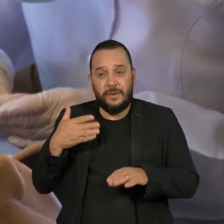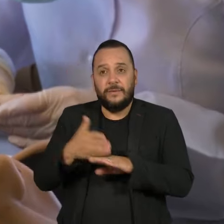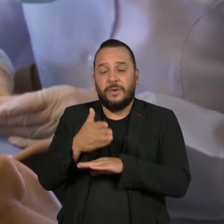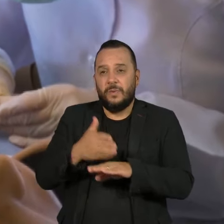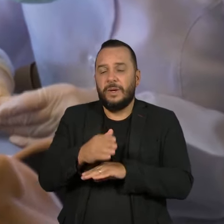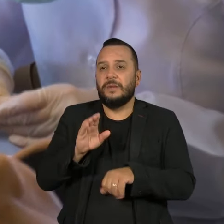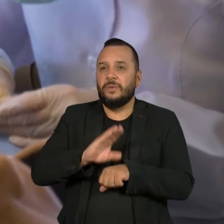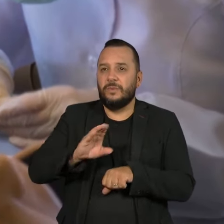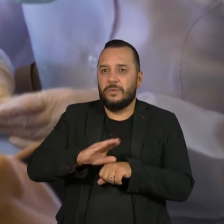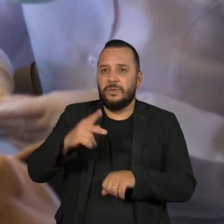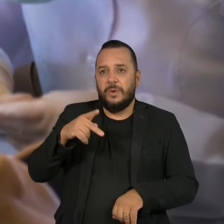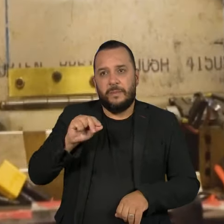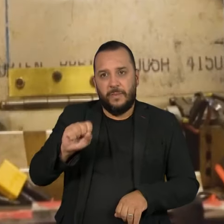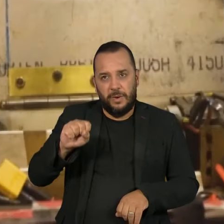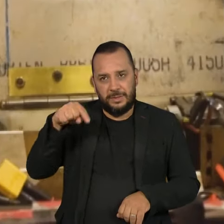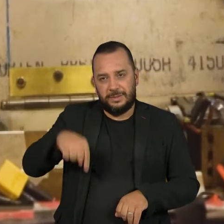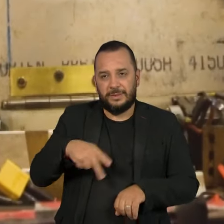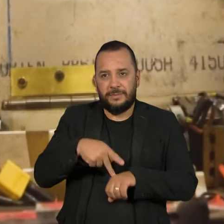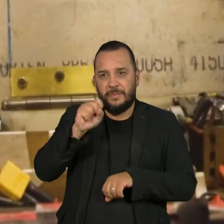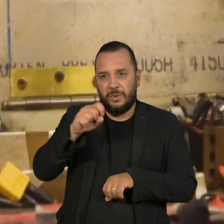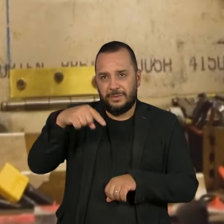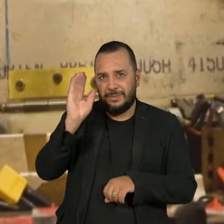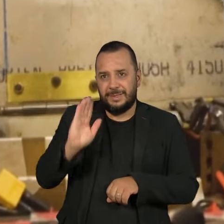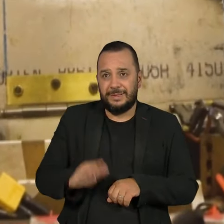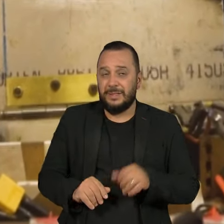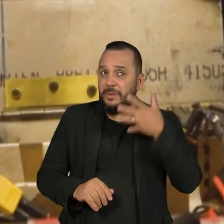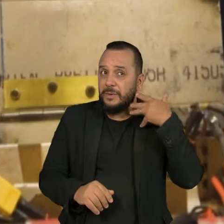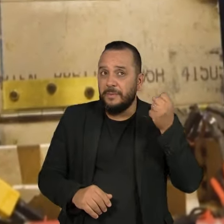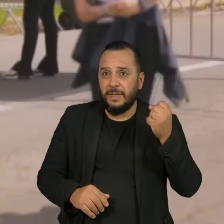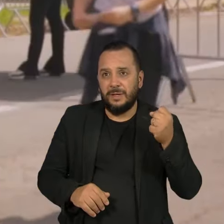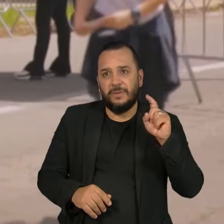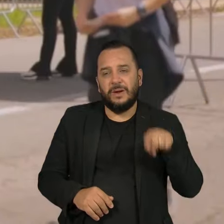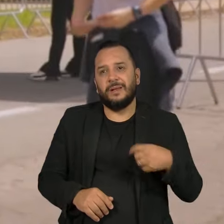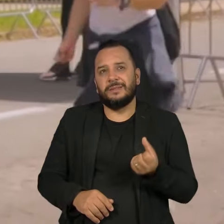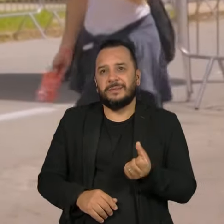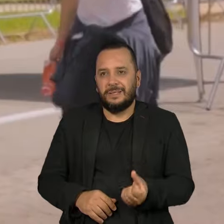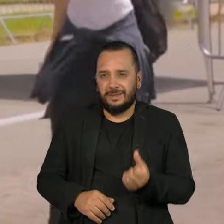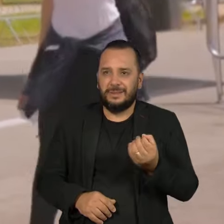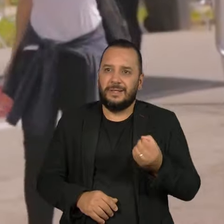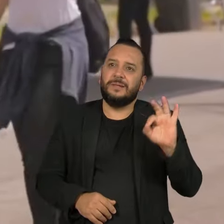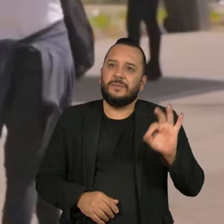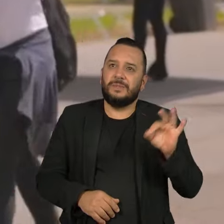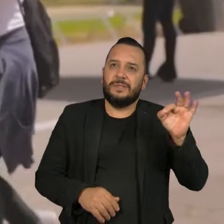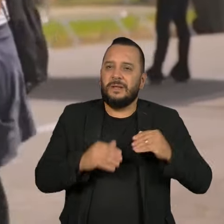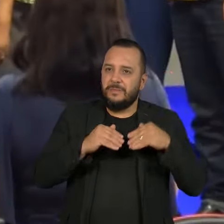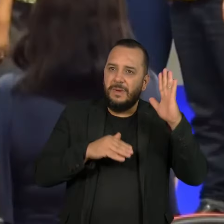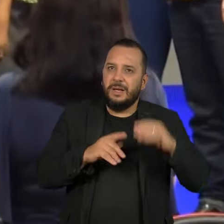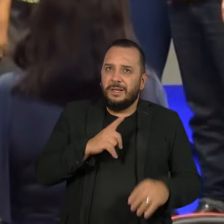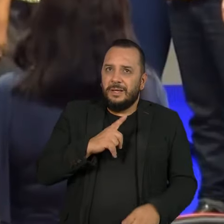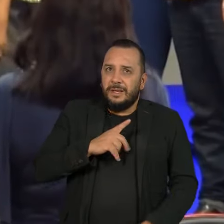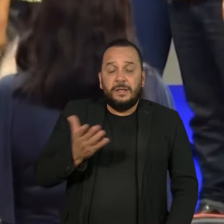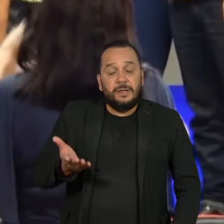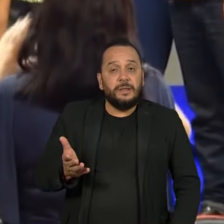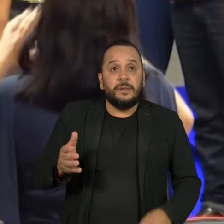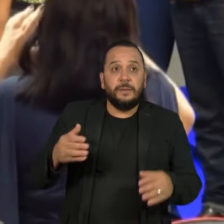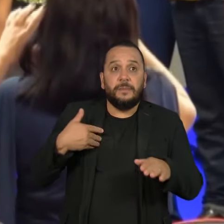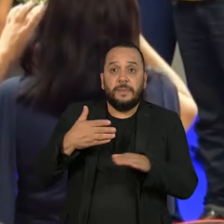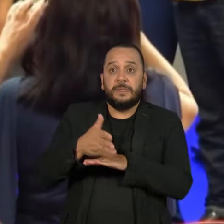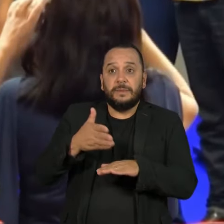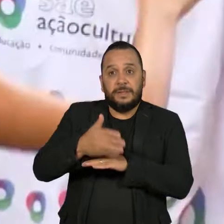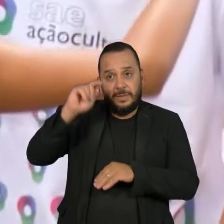de pós-graduação no Brasil, os alunos da cor branca representam mais de 60% do total, enquanto a participação